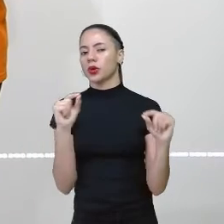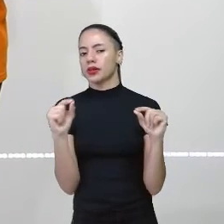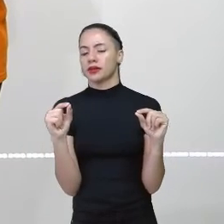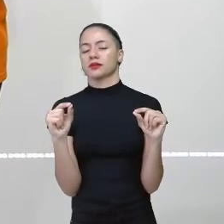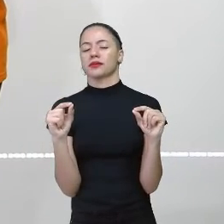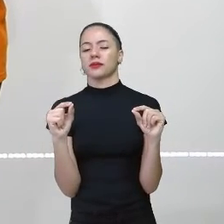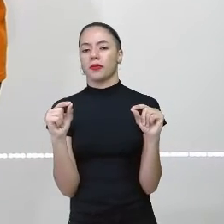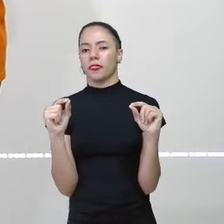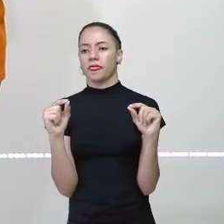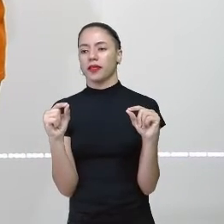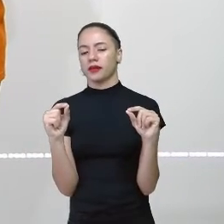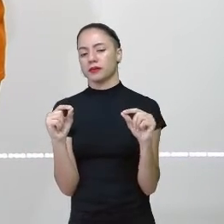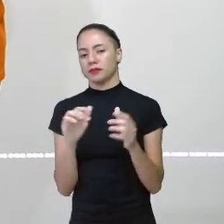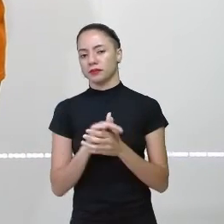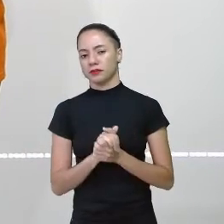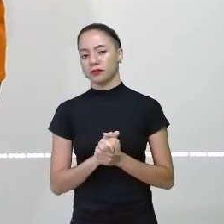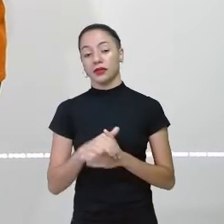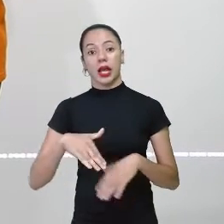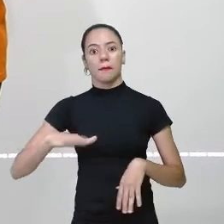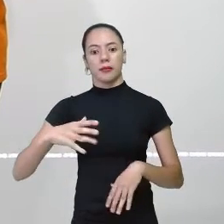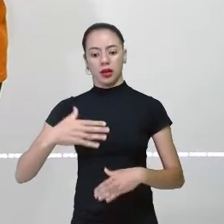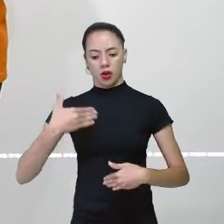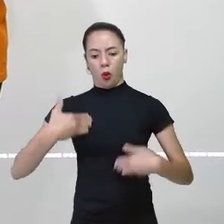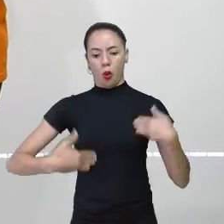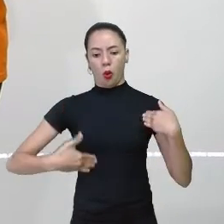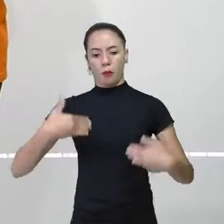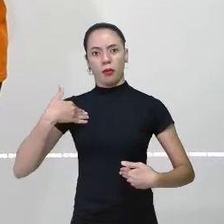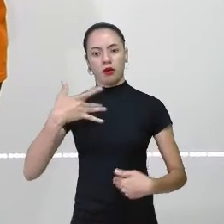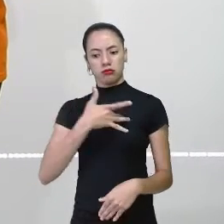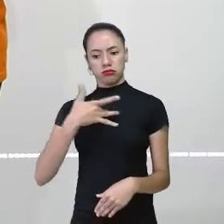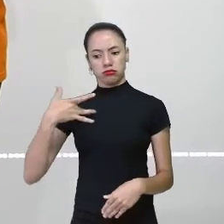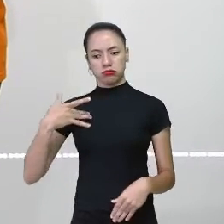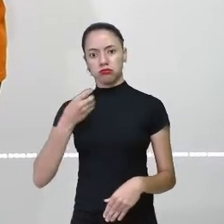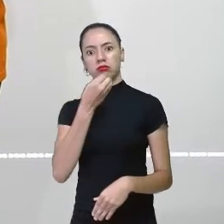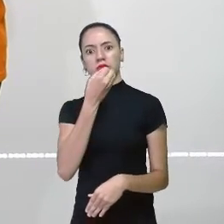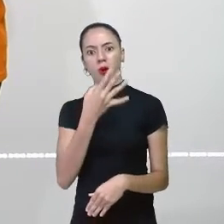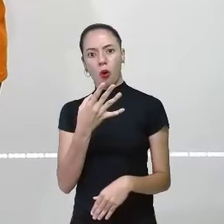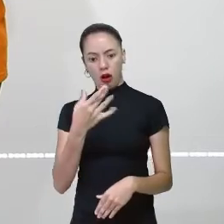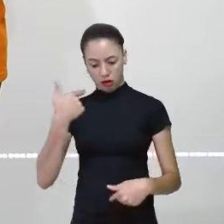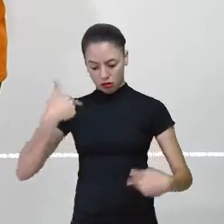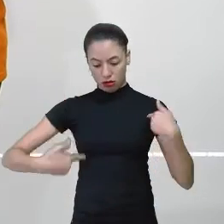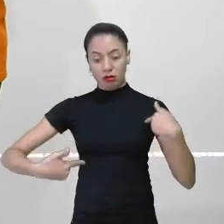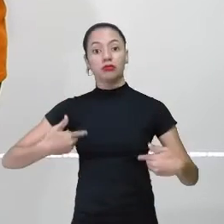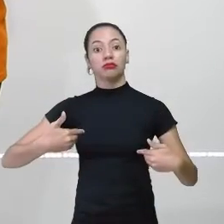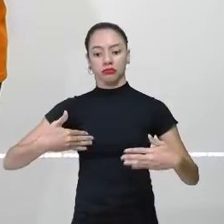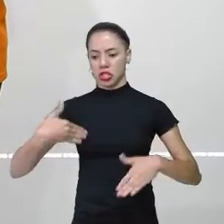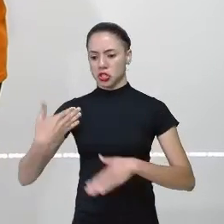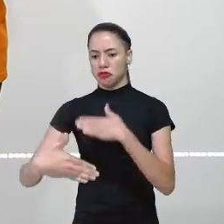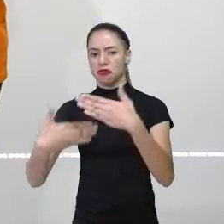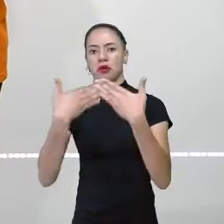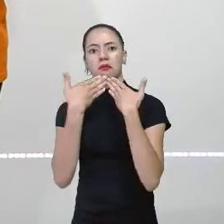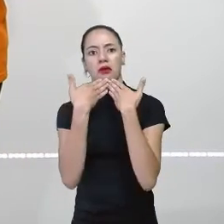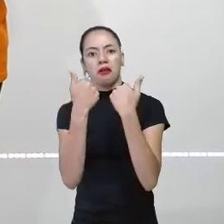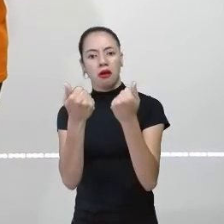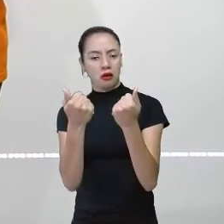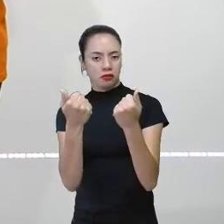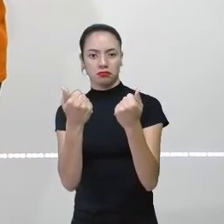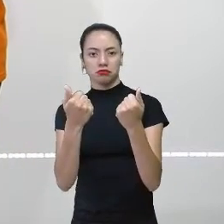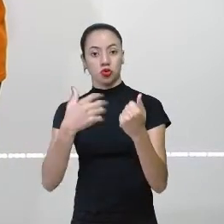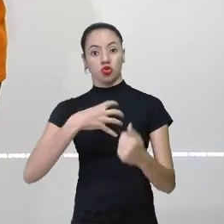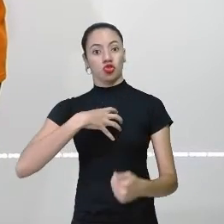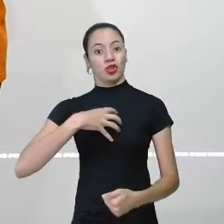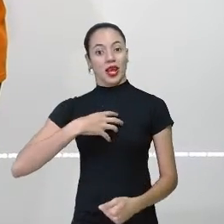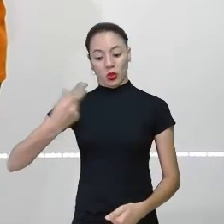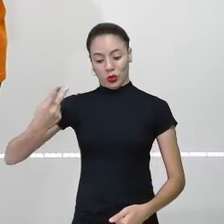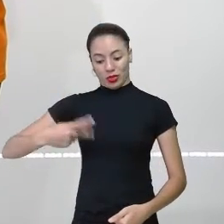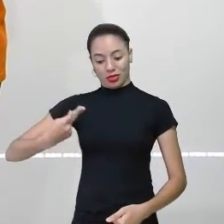que quanto mais saudável o seu corpo tiver, melhor ele vai se desenvolver da forma que ele tiver que se desenvolver. Beleza?